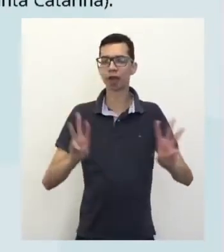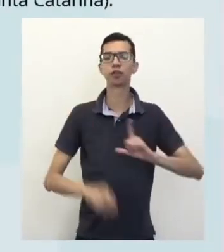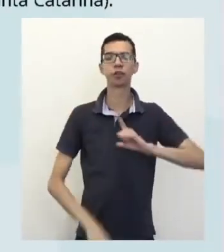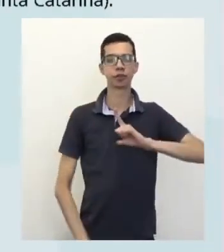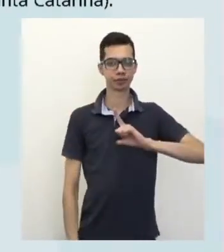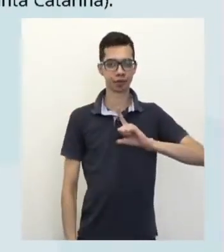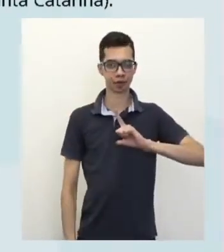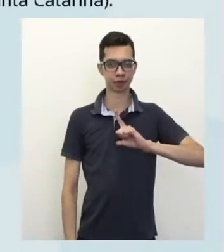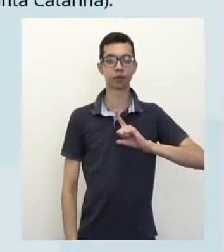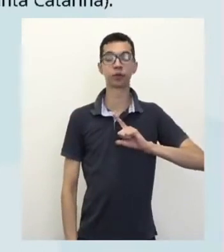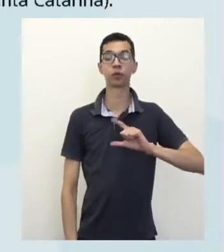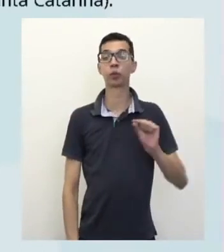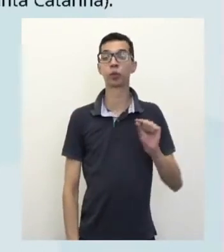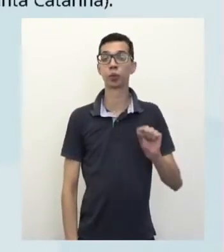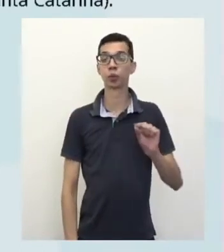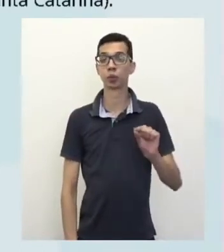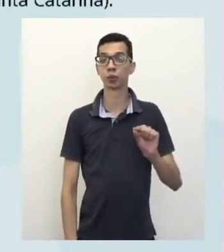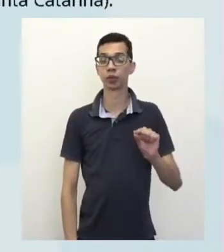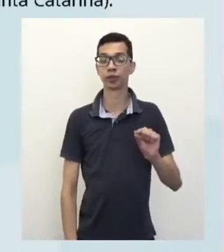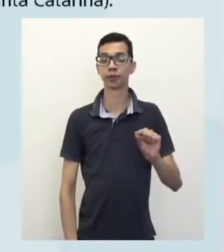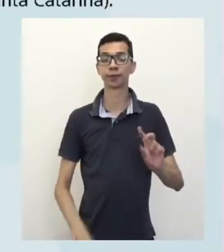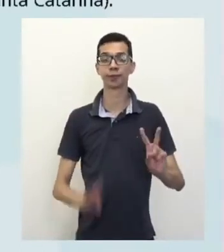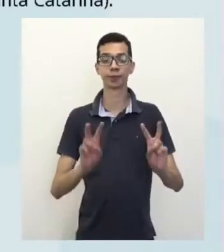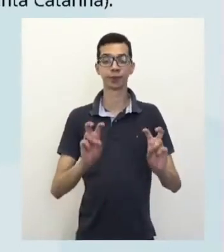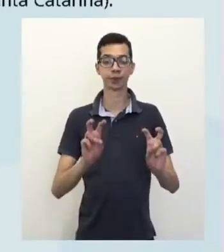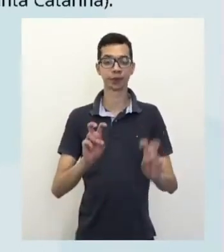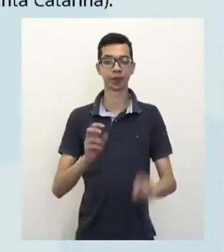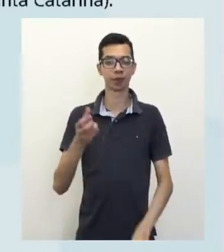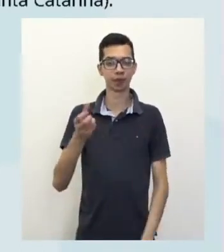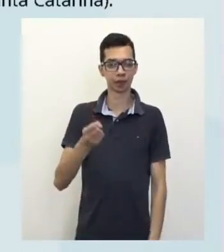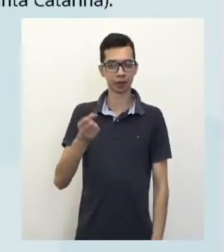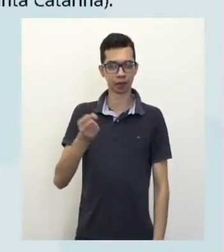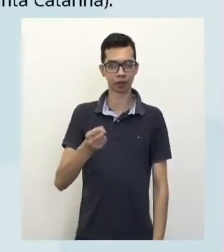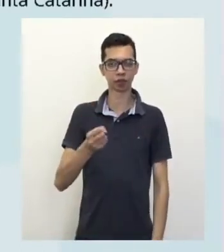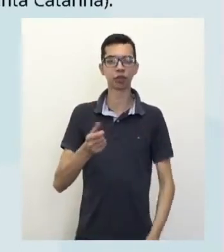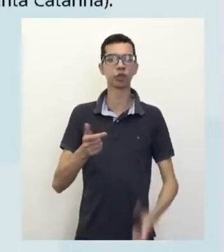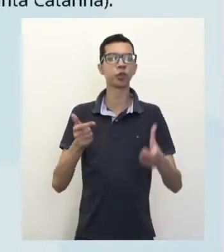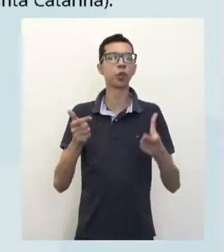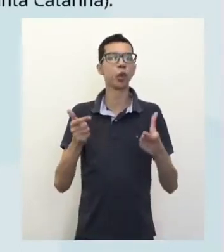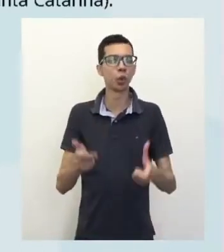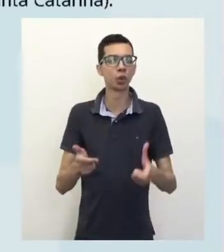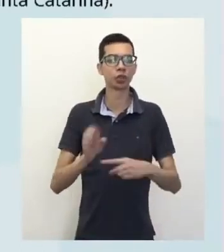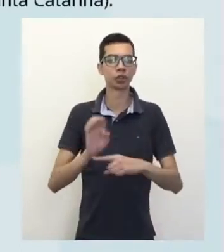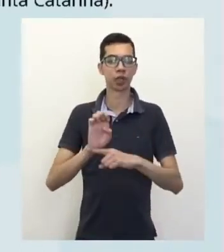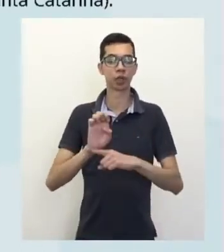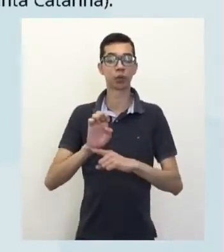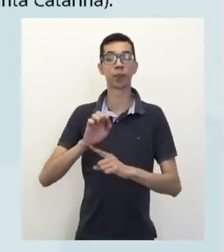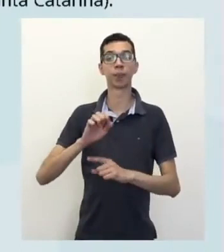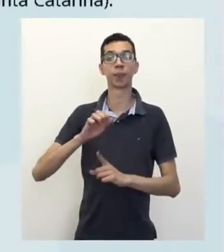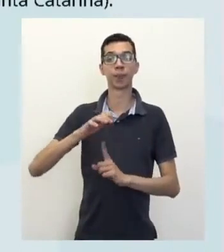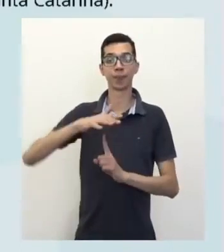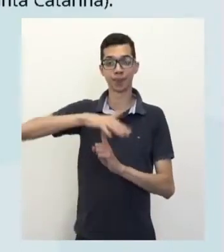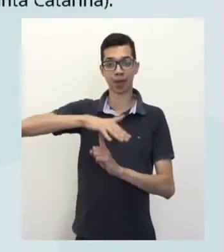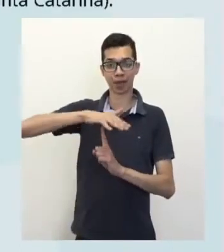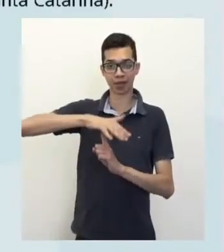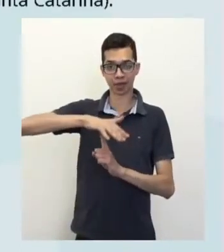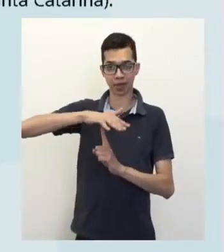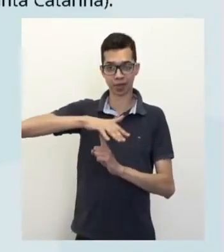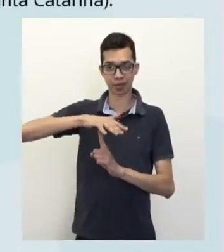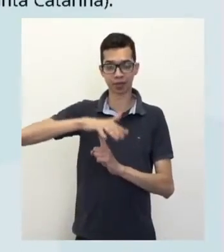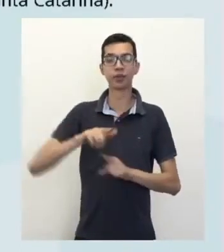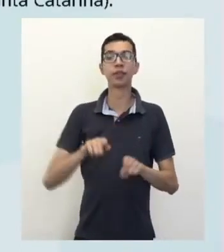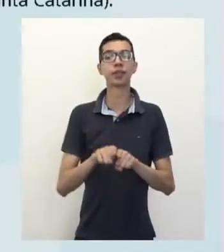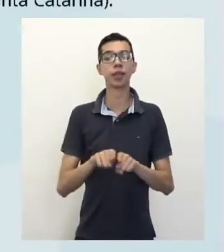que são os destaques da indústria de laticínios, né? O leite, na questão do Paraná, a indústria de alimentos, também a